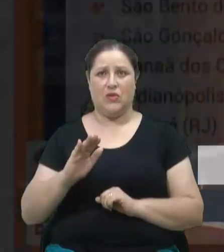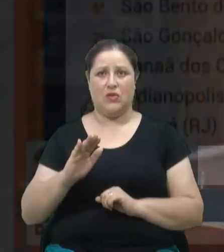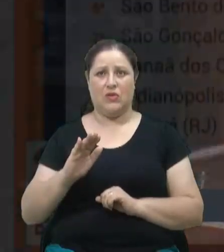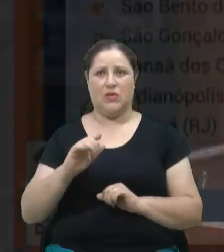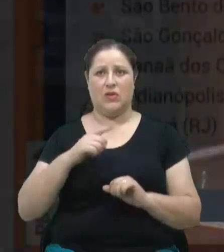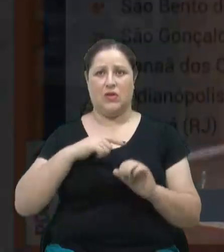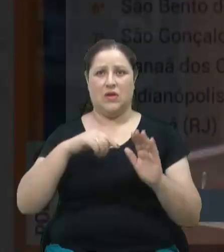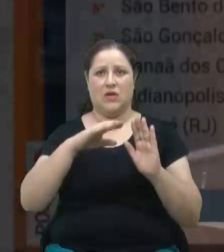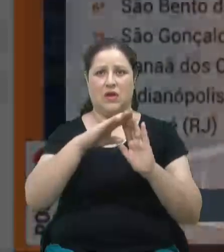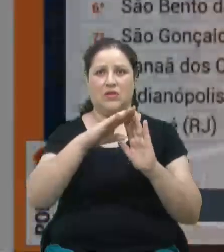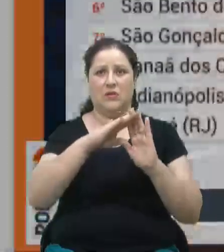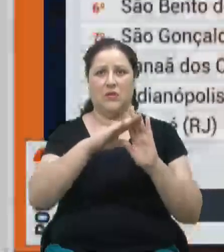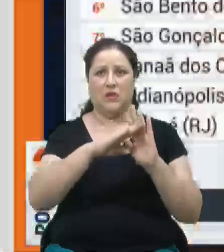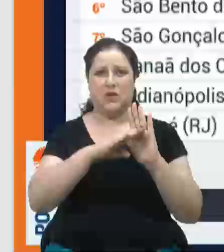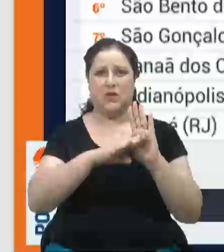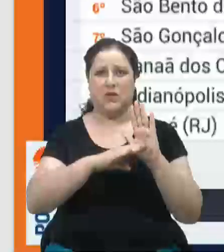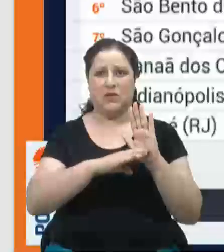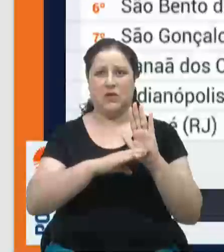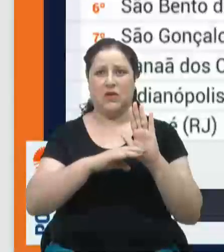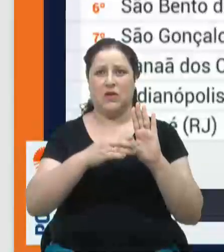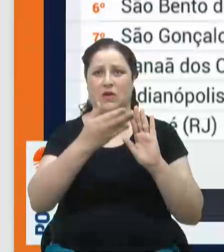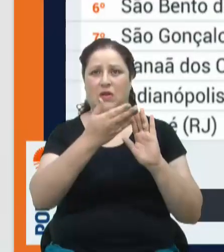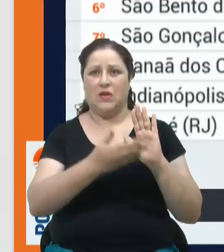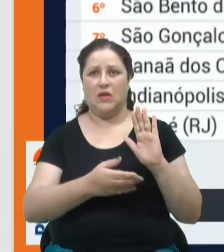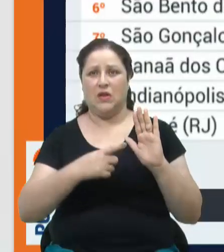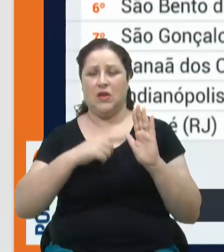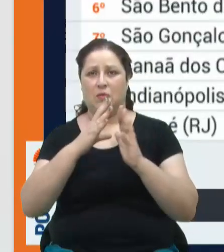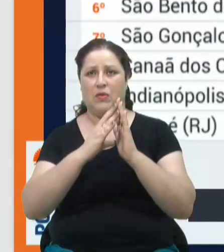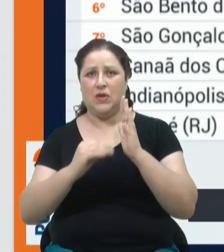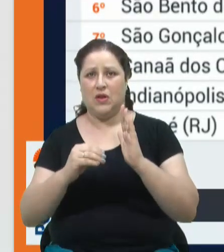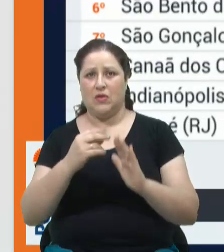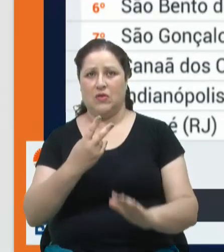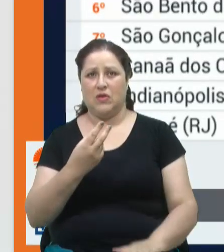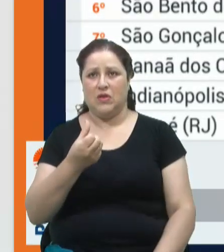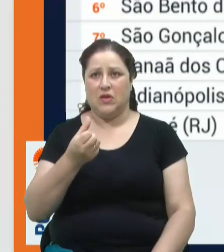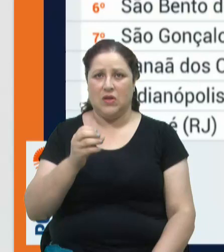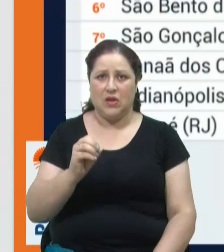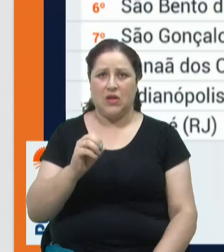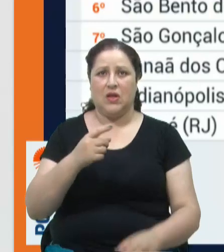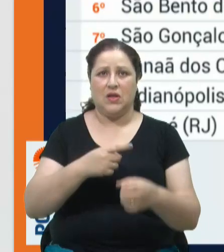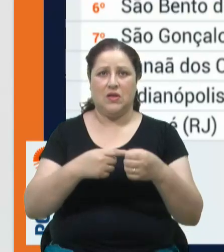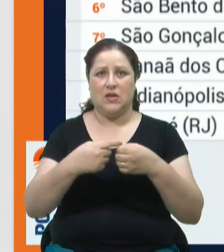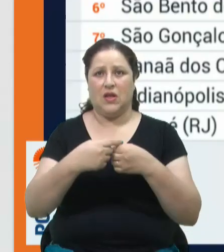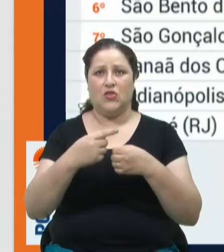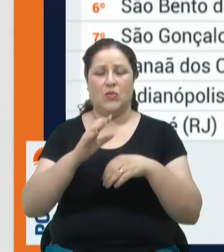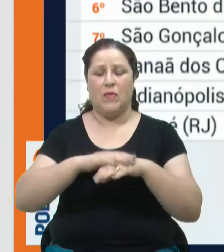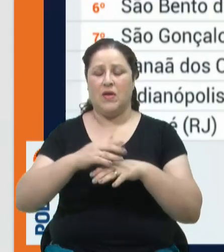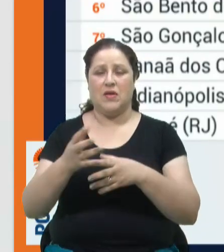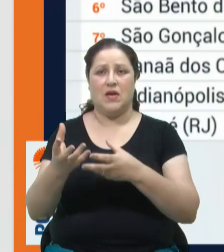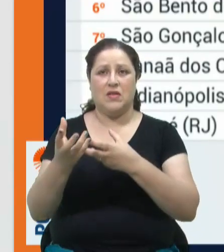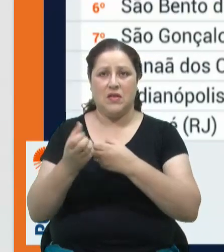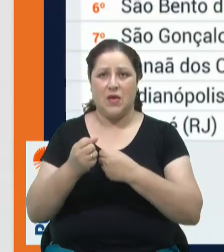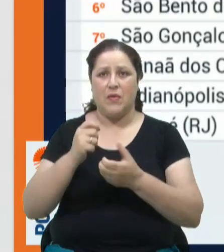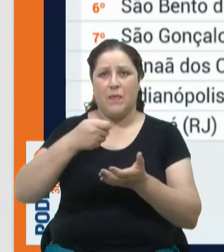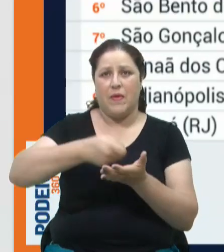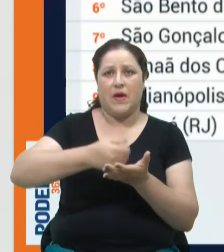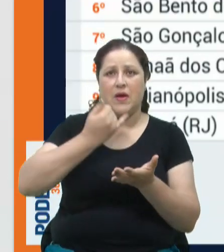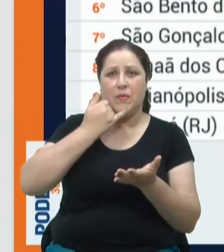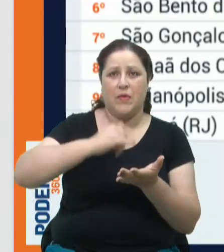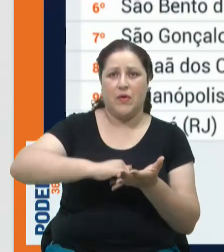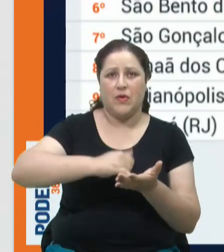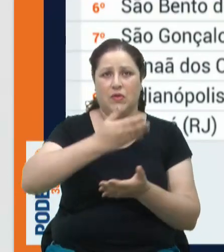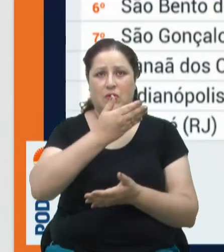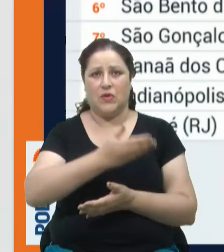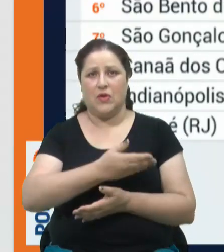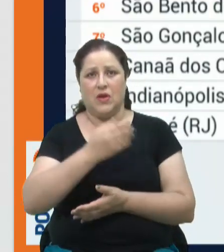aqui, com a fonte do site Poder 360, município com maior receita de ISS por habitante hoje. Barueri,